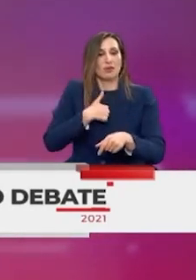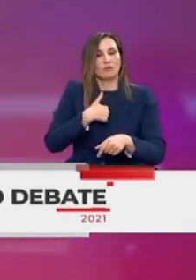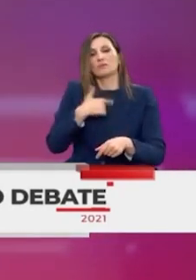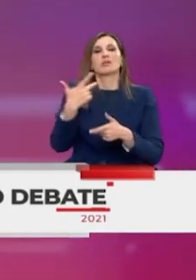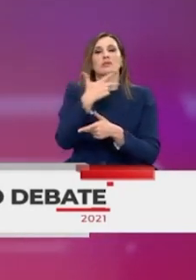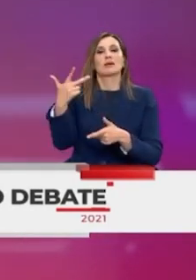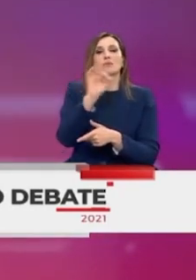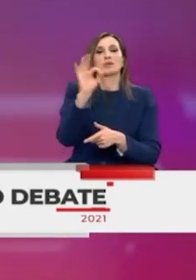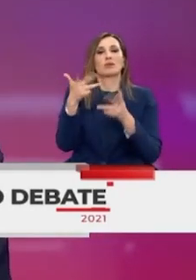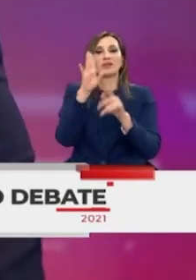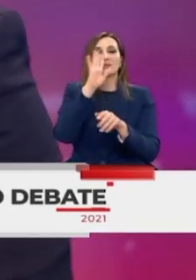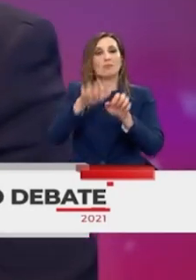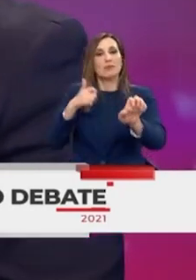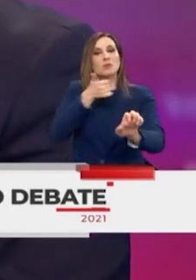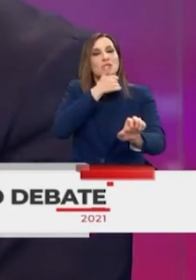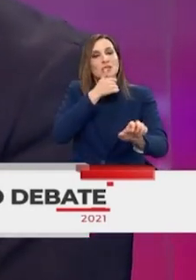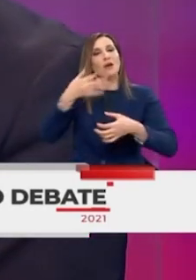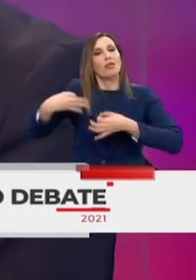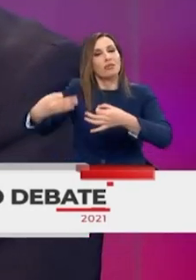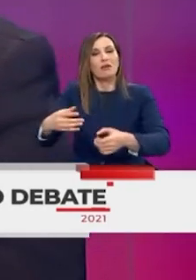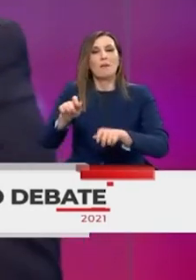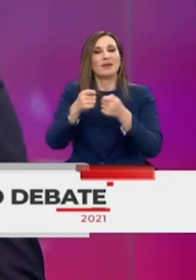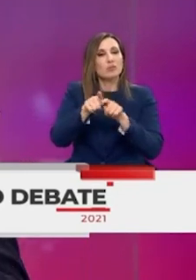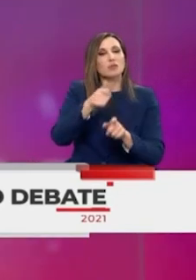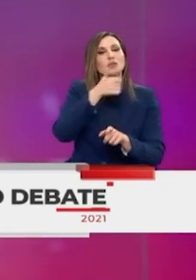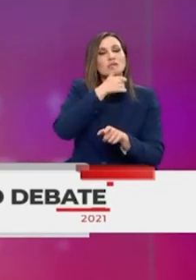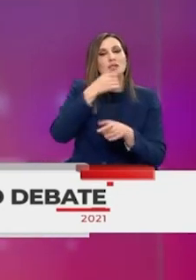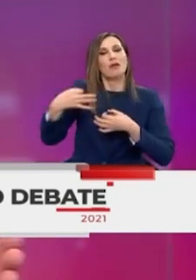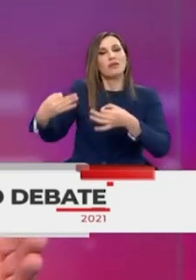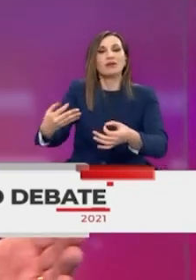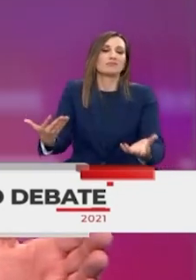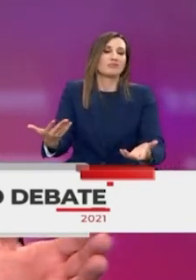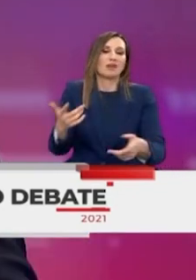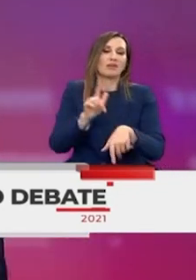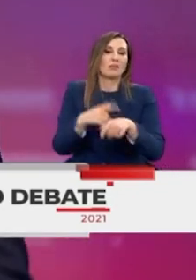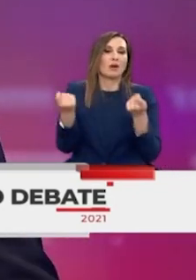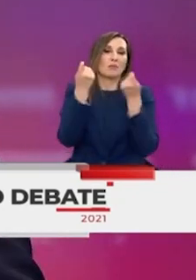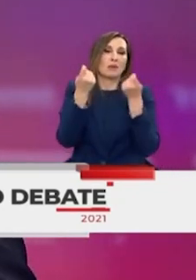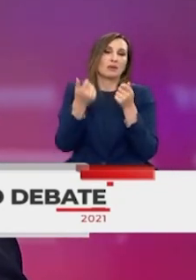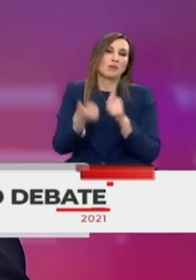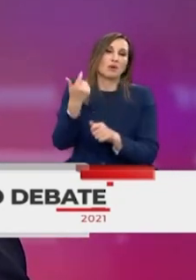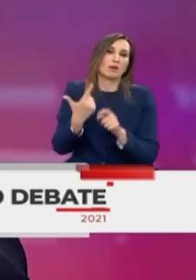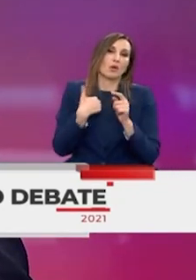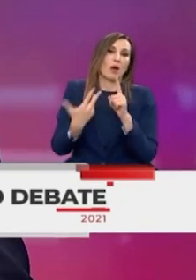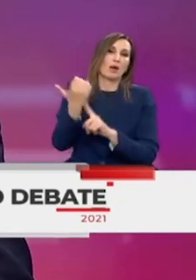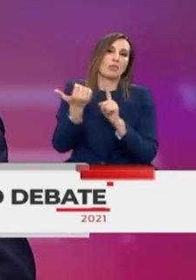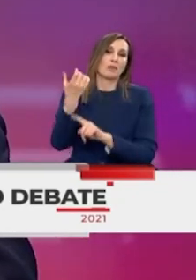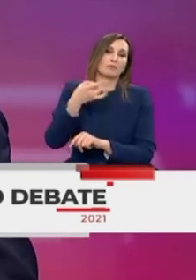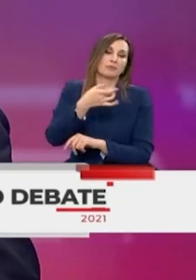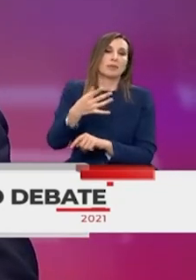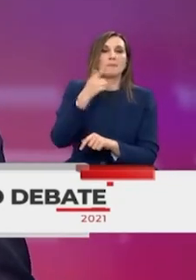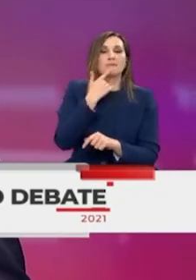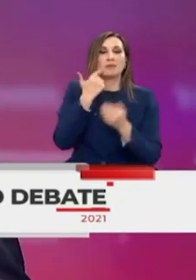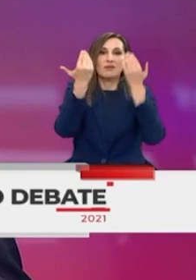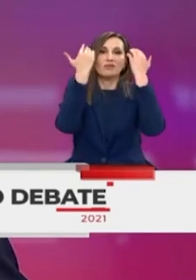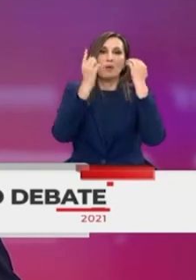totalmente disponível. Se for essa a decisão do Parlamento, se for essa a decisão dos partidos, por mim, Pedro, quanto mais tempo nós tivermos de campanha, mais eu vou ganhar, mais as pessoas vão perceber que a mensagem é esta,